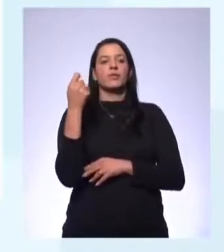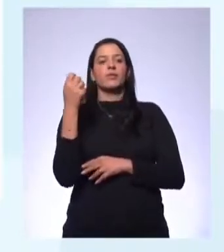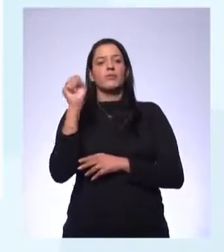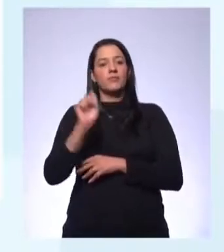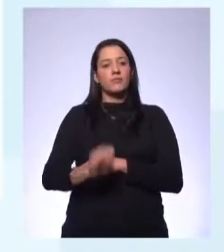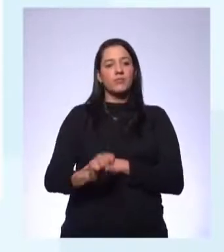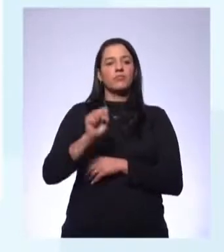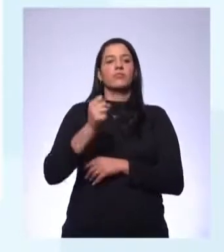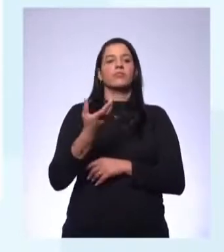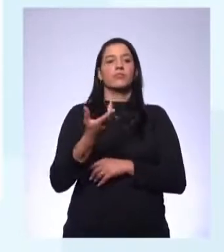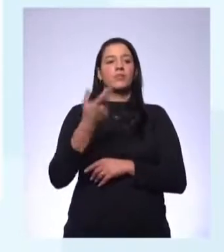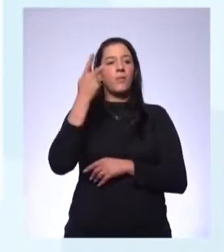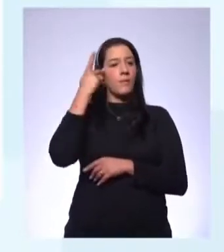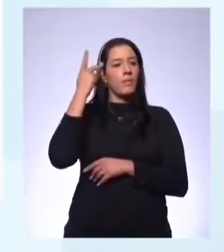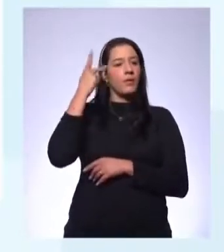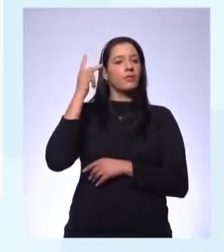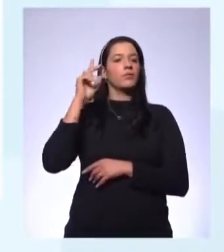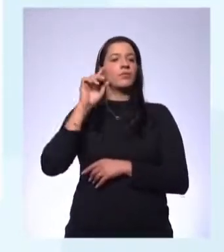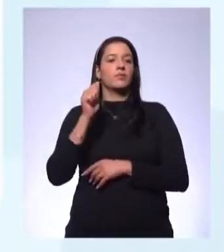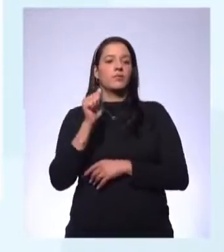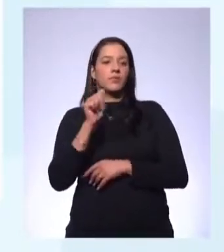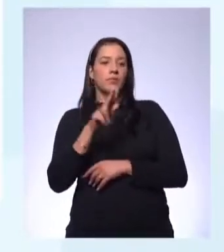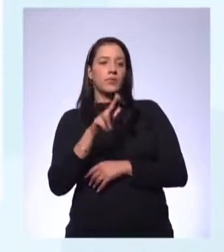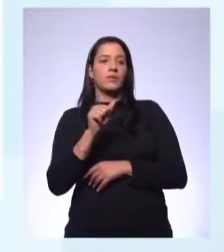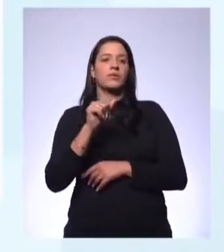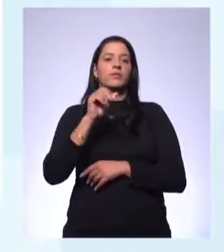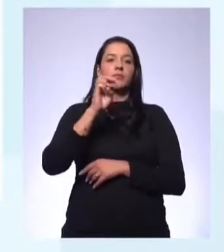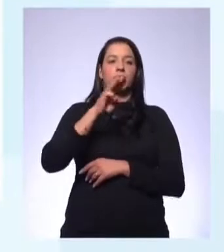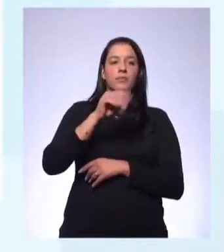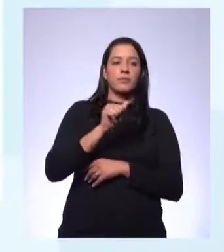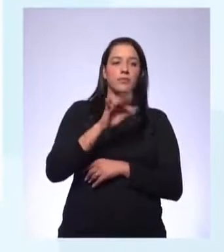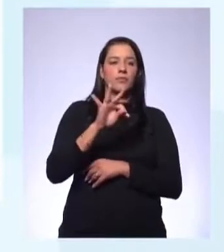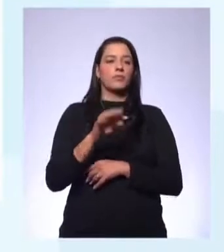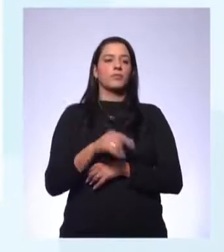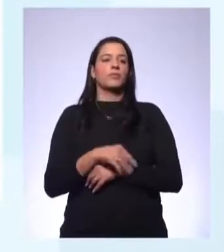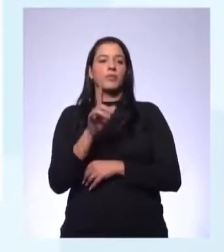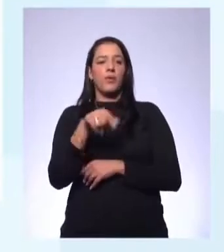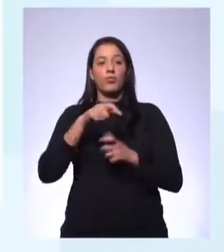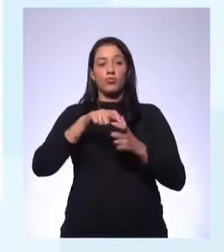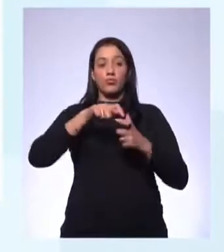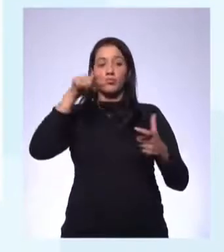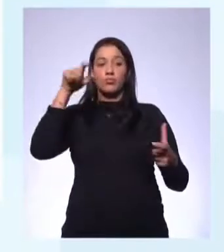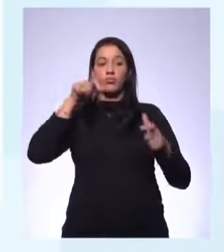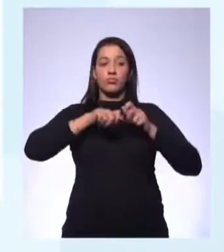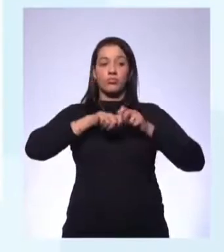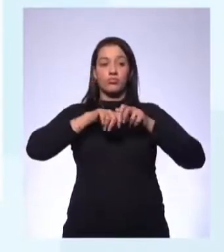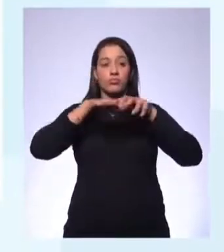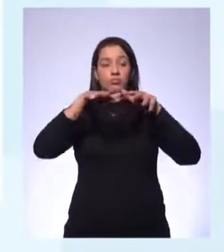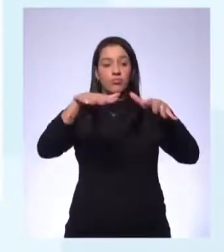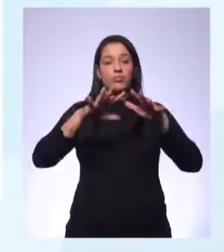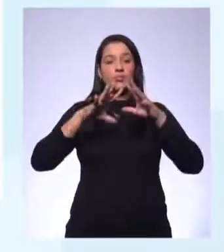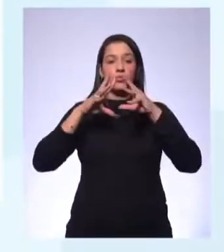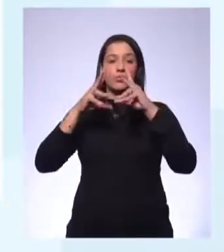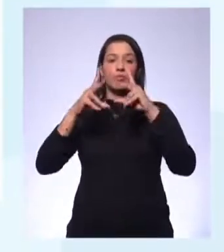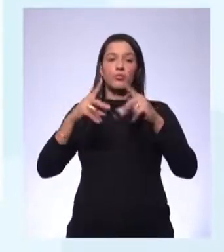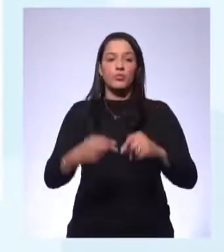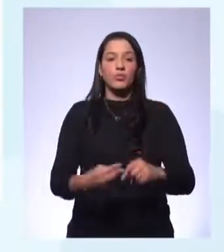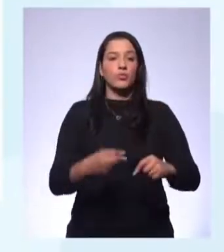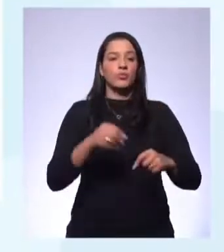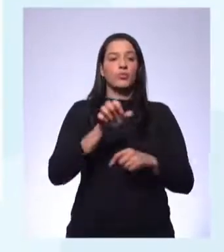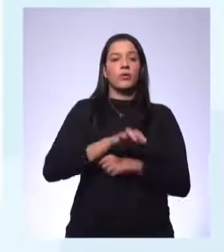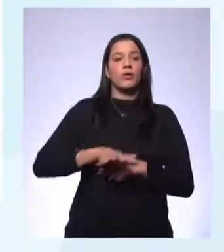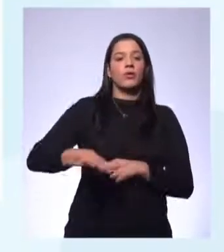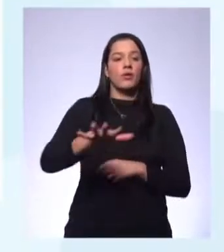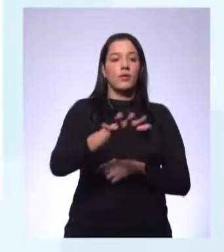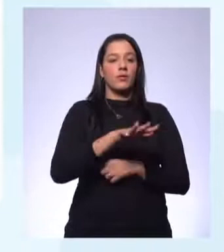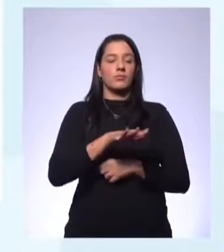Catarina, Paraná, Mato Grosso do Sul, São Paulo, Goiás e Mato Grosso. Olha o tamanho que é isso. Está distribuído em todo o território,